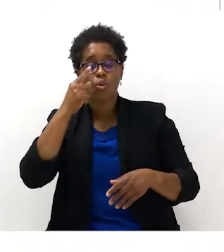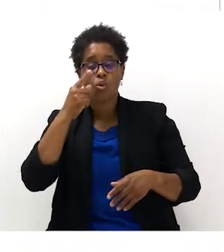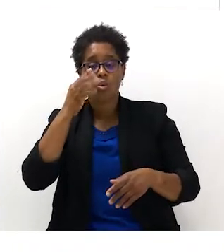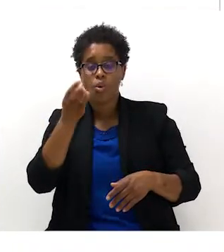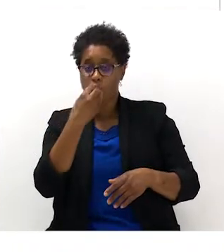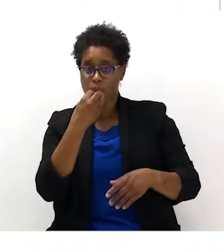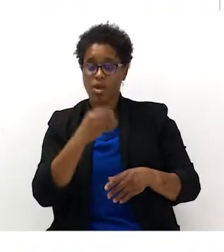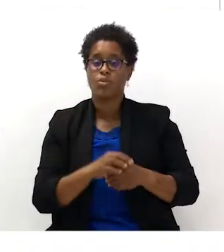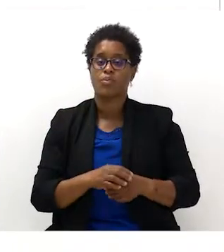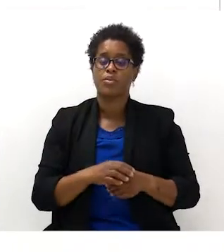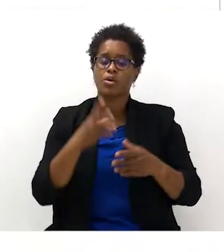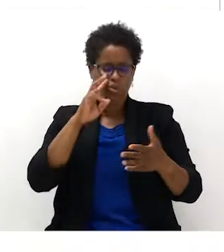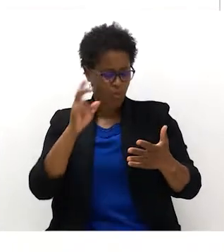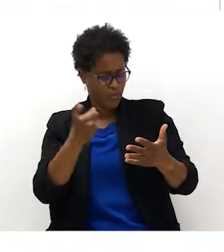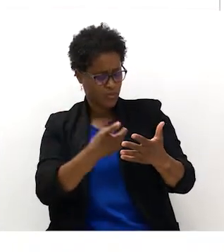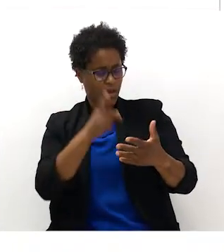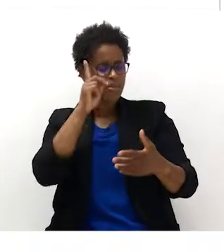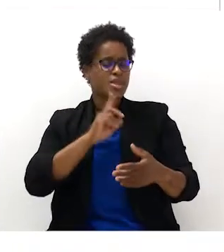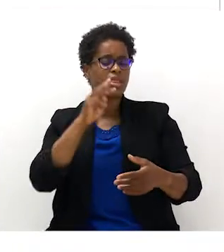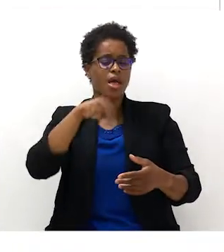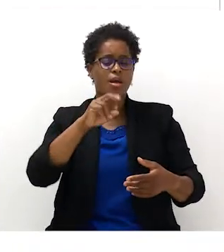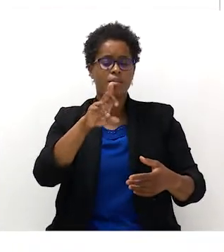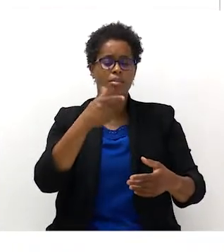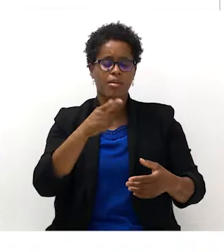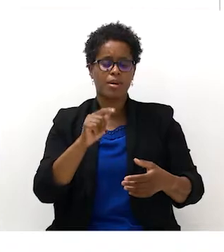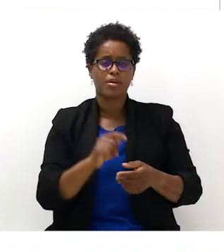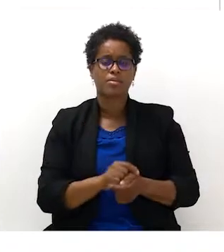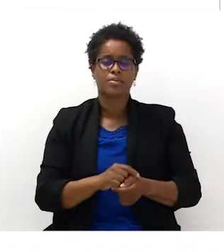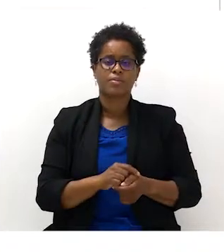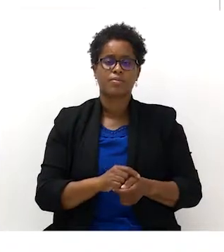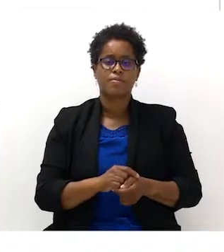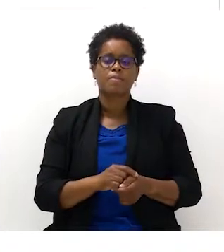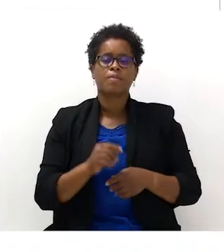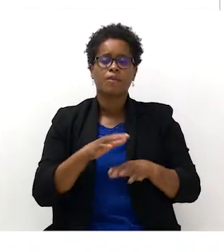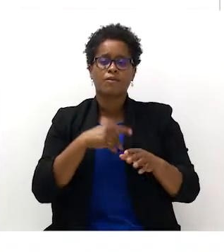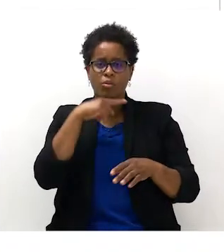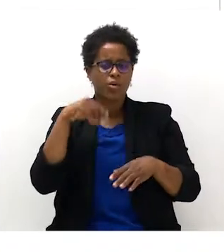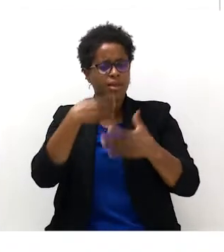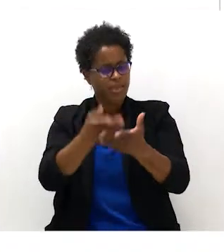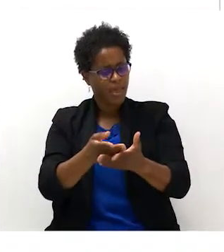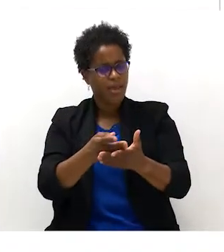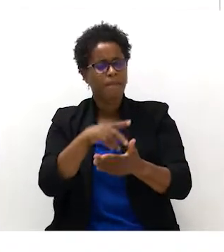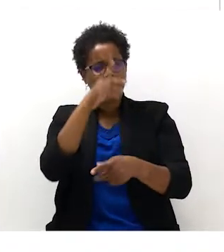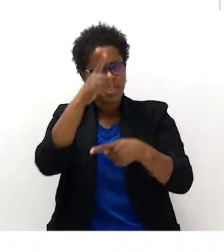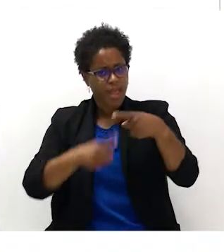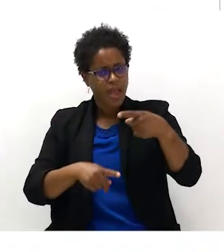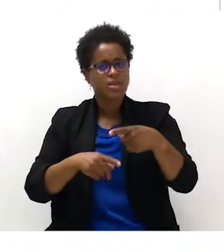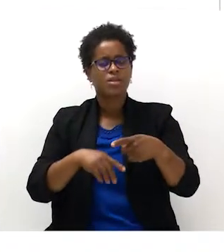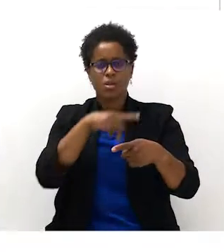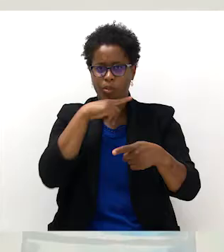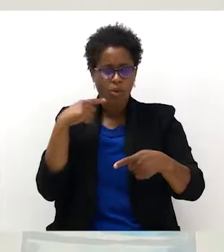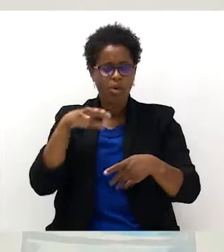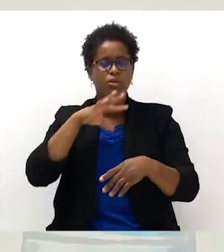comeram? Bem, observa lá a Marta com o seu bolinho que dá vontade de comer, não é? Bom,